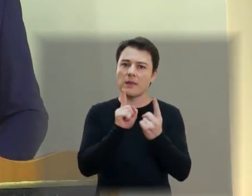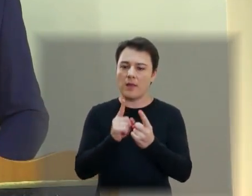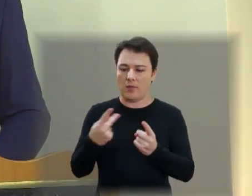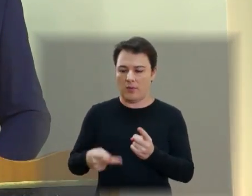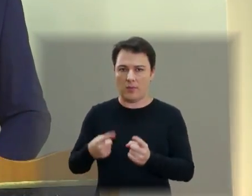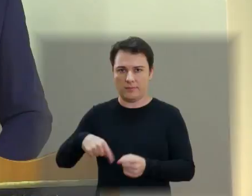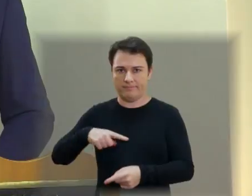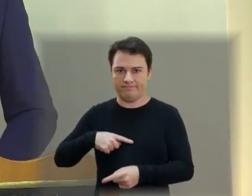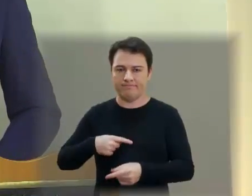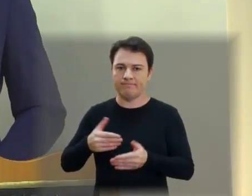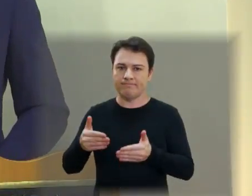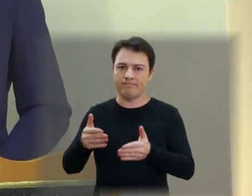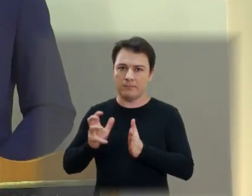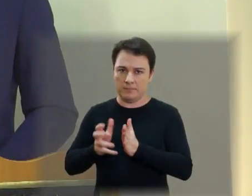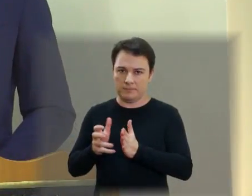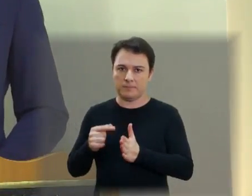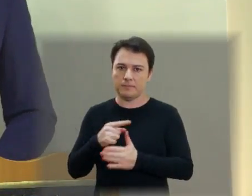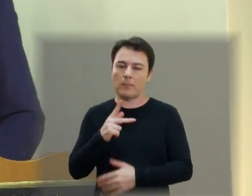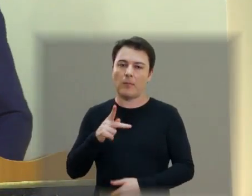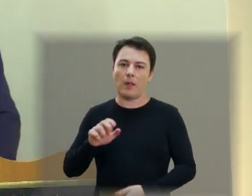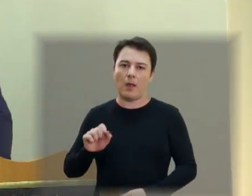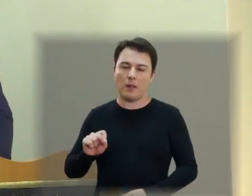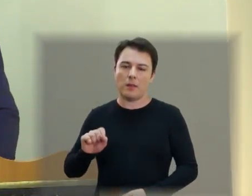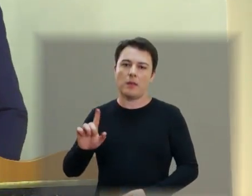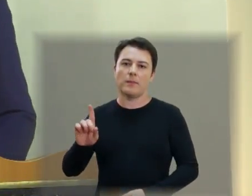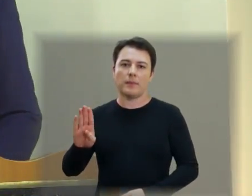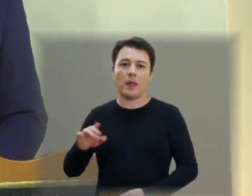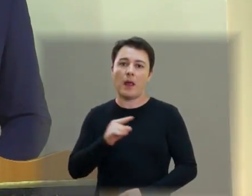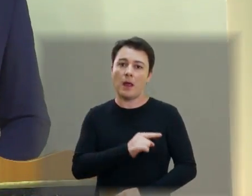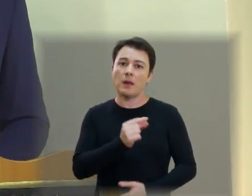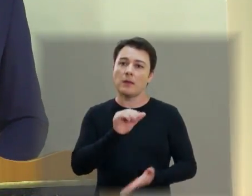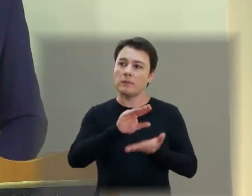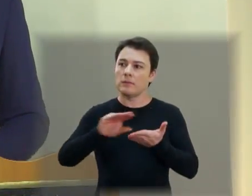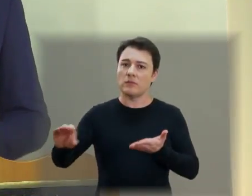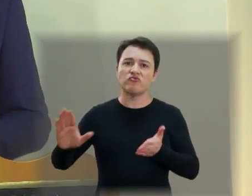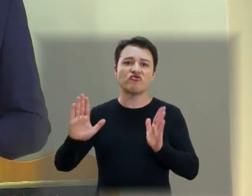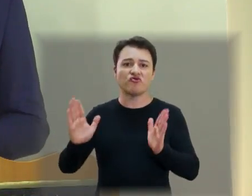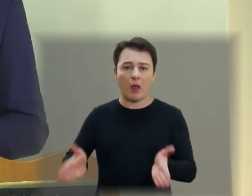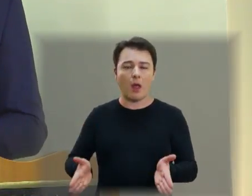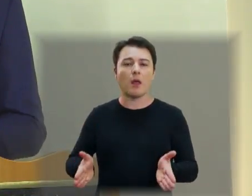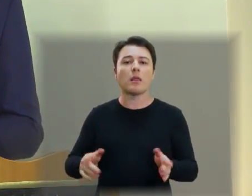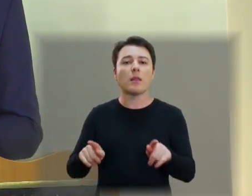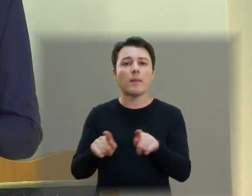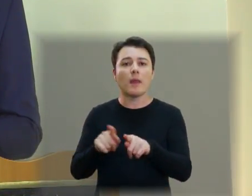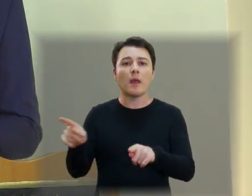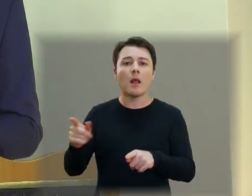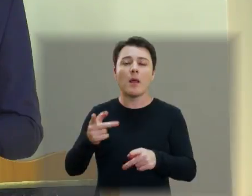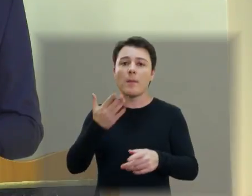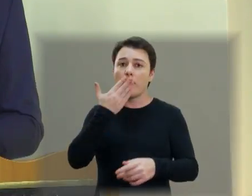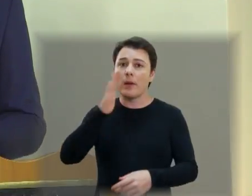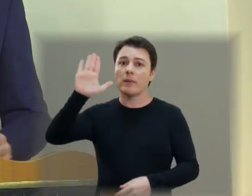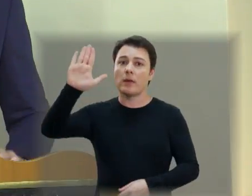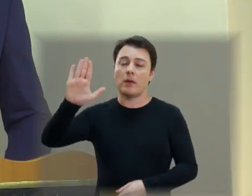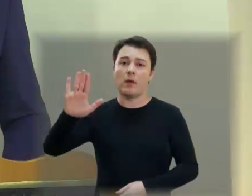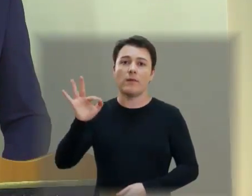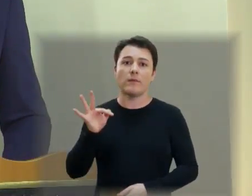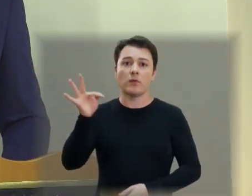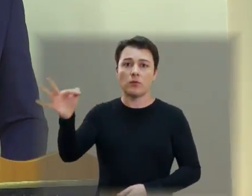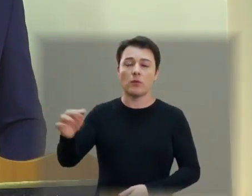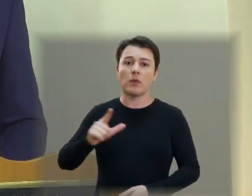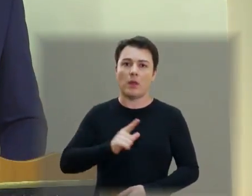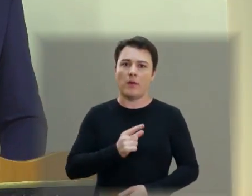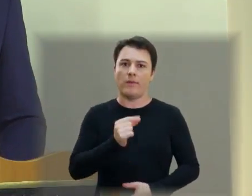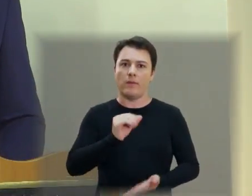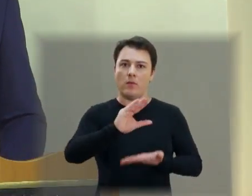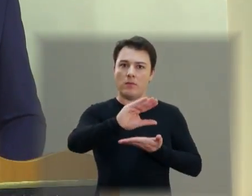aqui em Araraquara também, eles disponibilizaram esse valor e já prometeram também destinar um valor bem